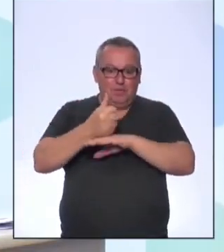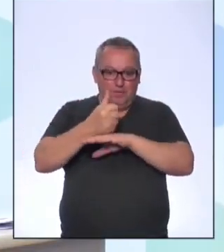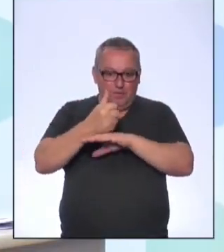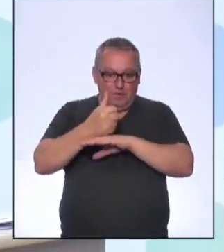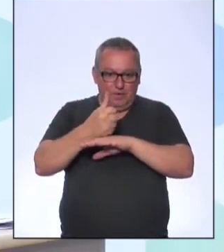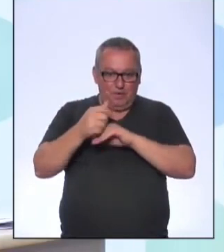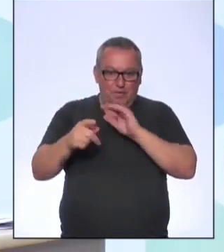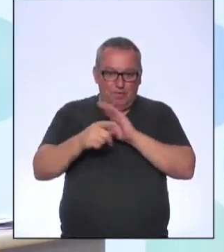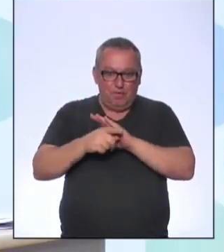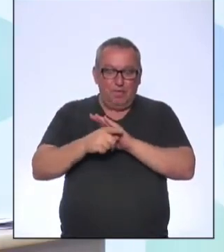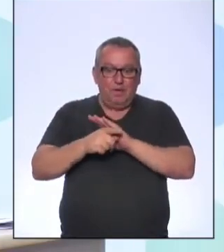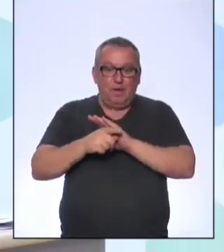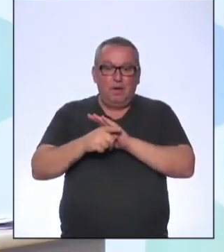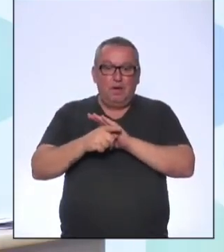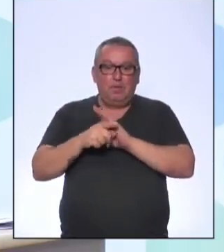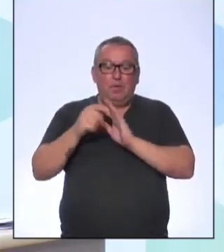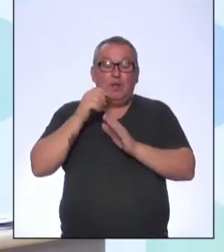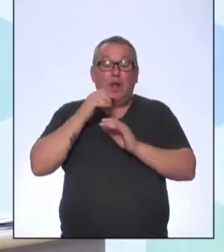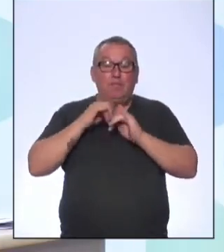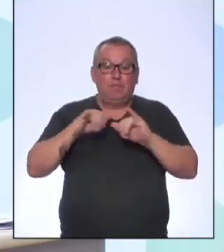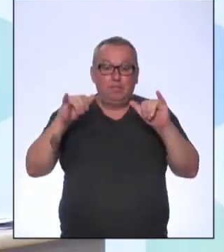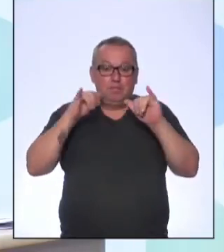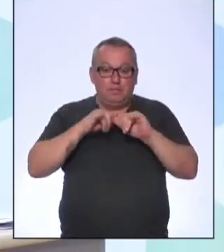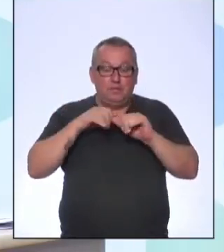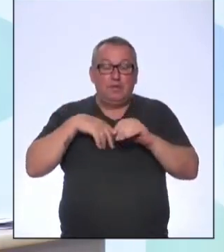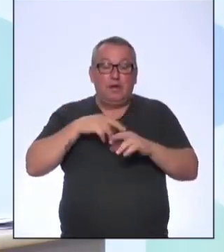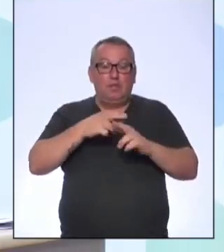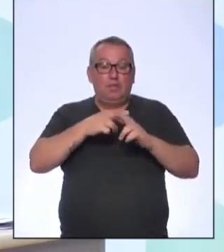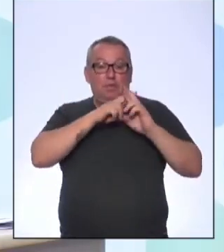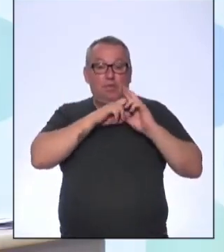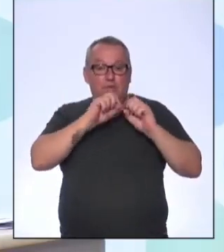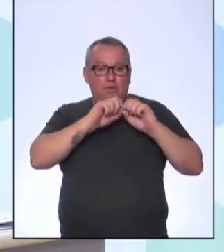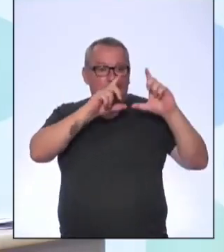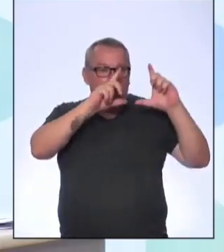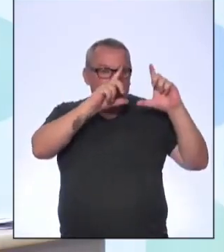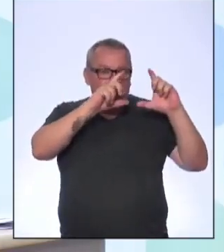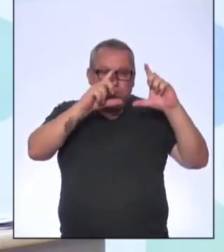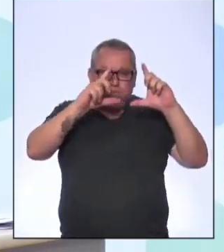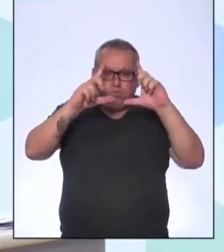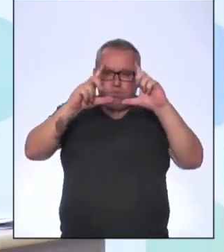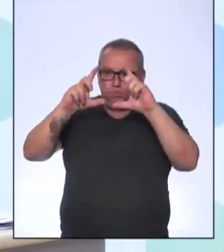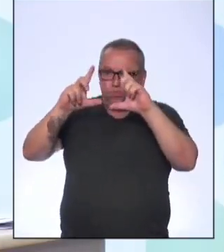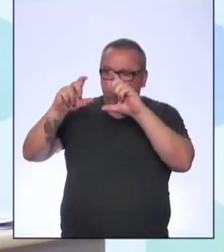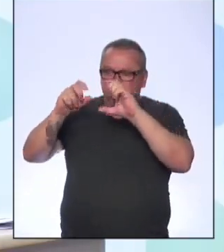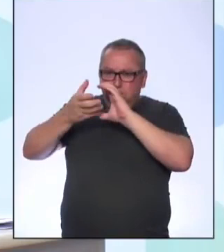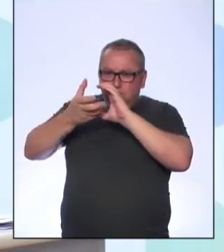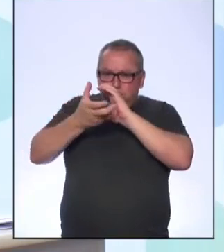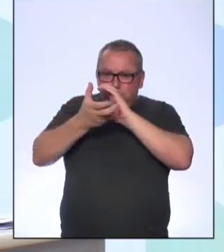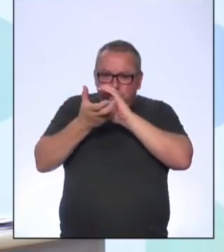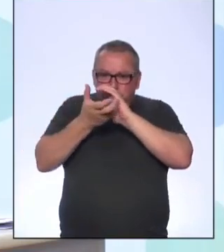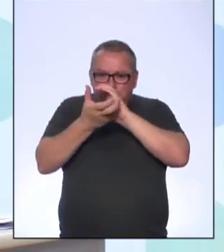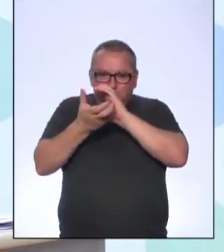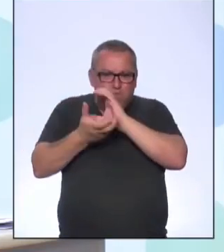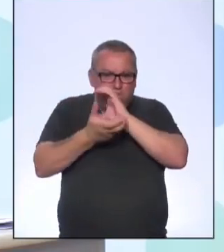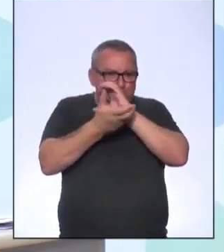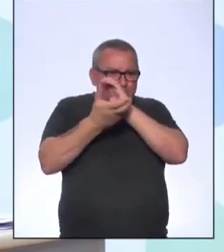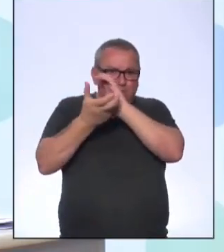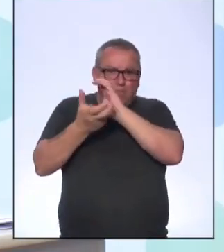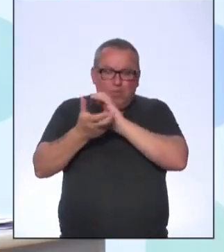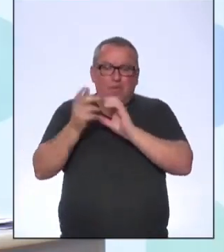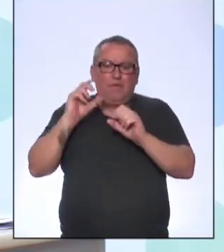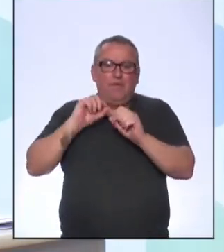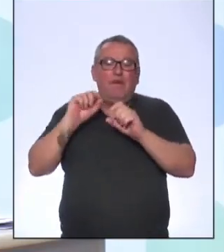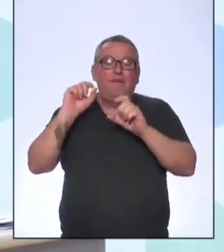da notícia que ele é responsável por captar essas imagens de forma noticiosa, né? A trazer para nós informações